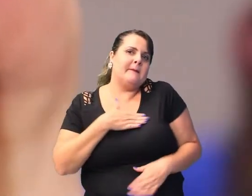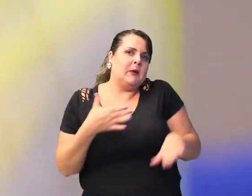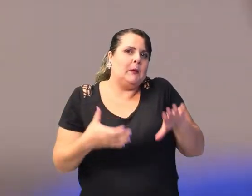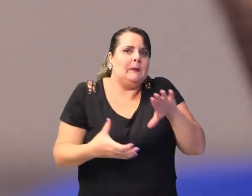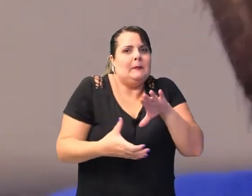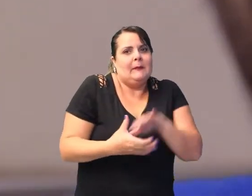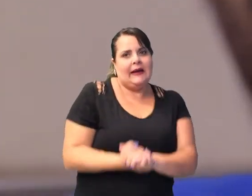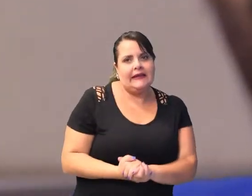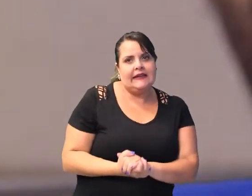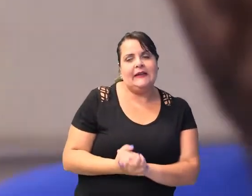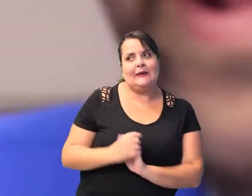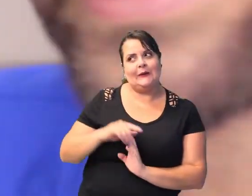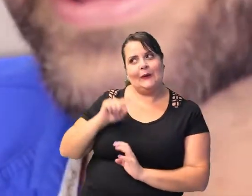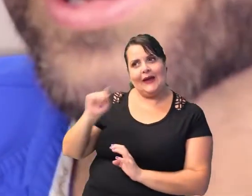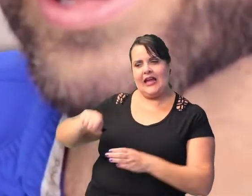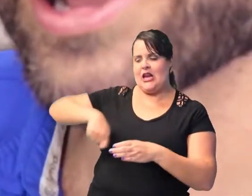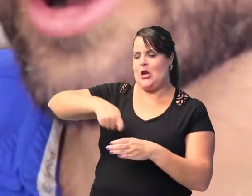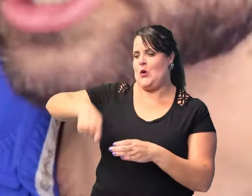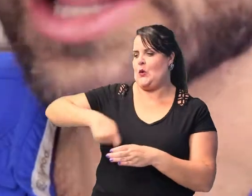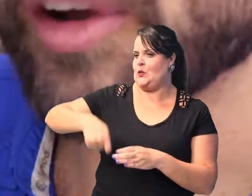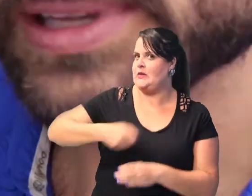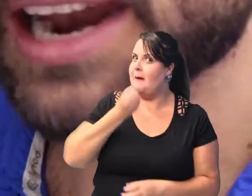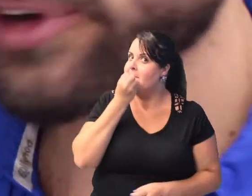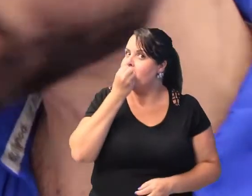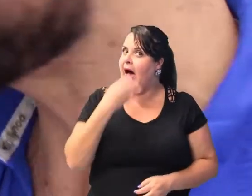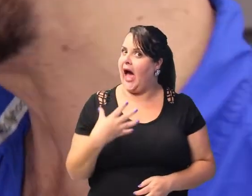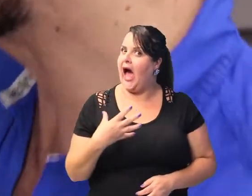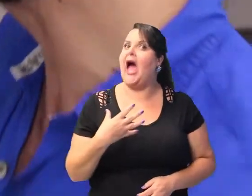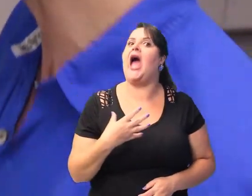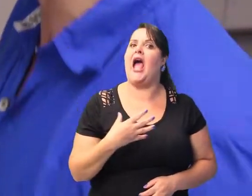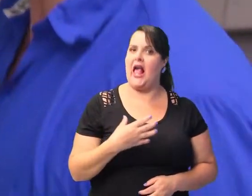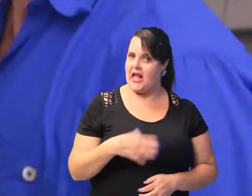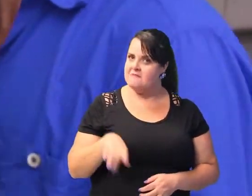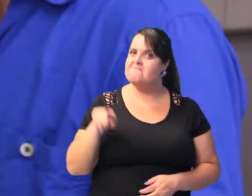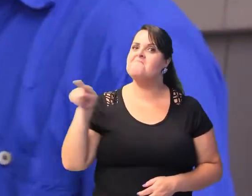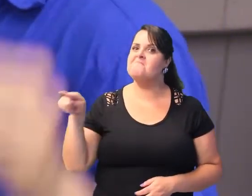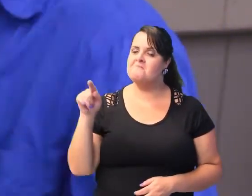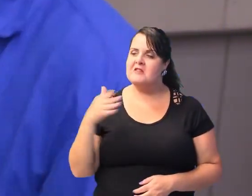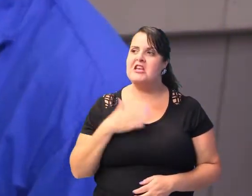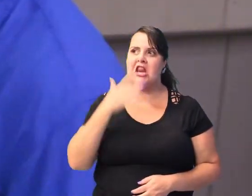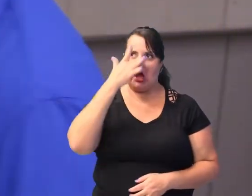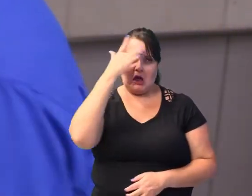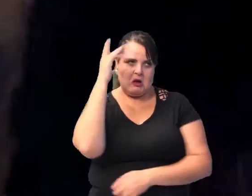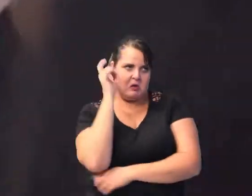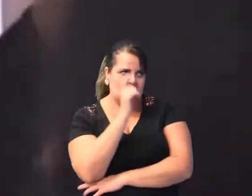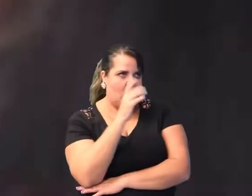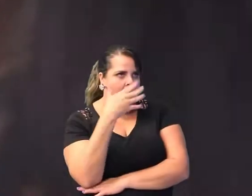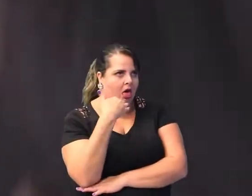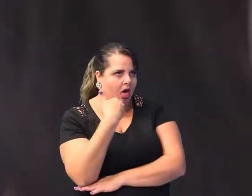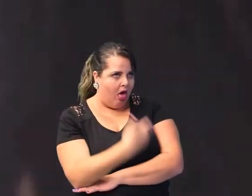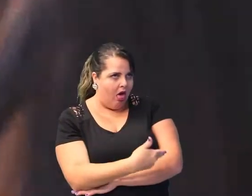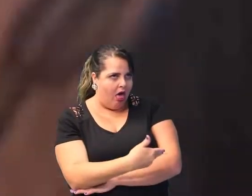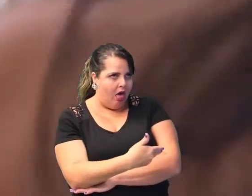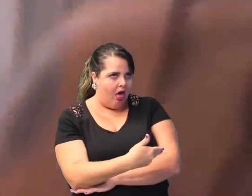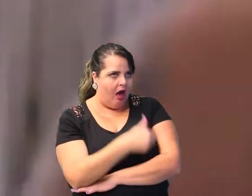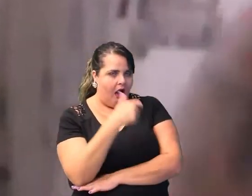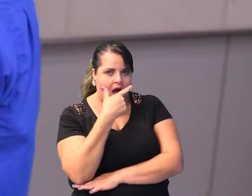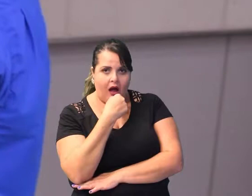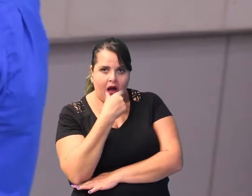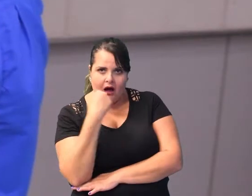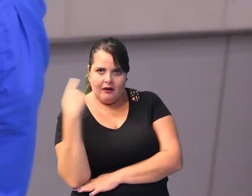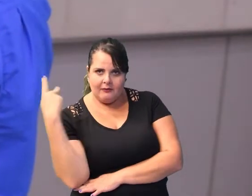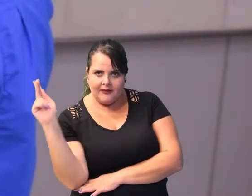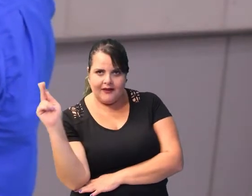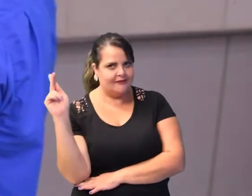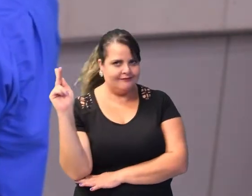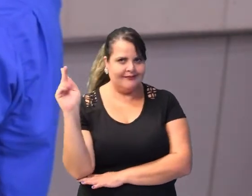eu tive a sorte de ter o mais legal só você na foto dele pode fazer propaganda a mulherada robot léo goiano